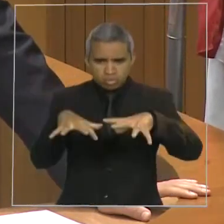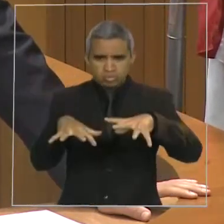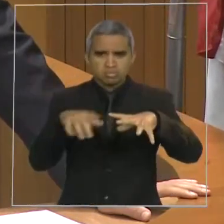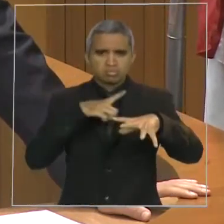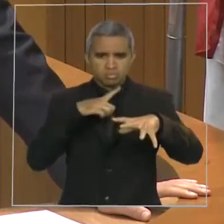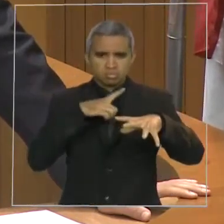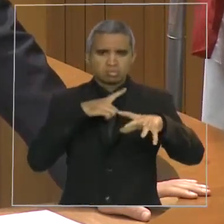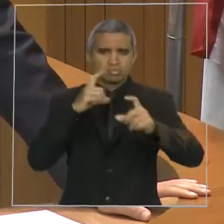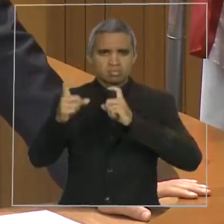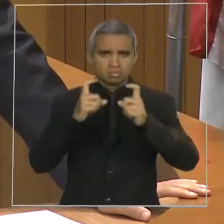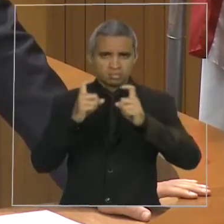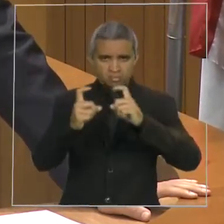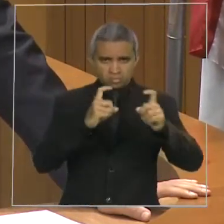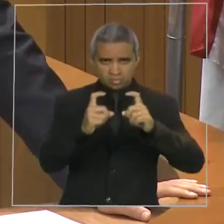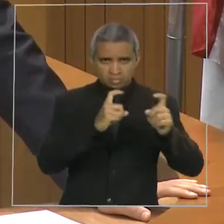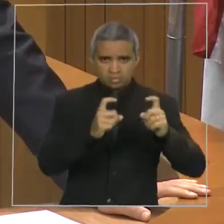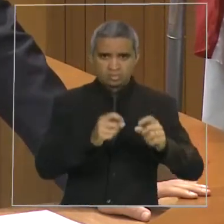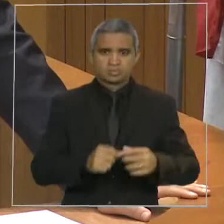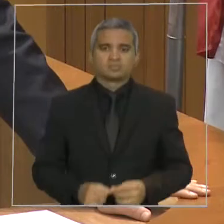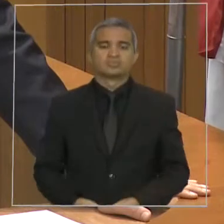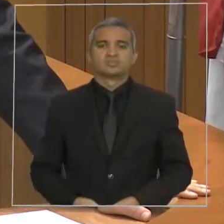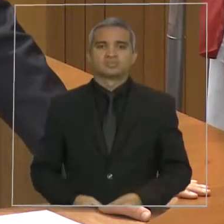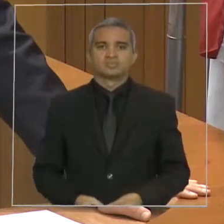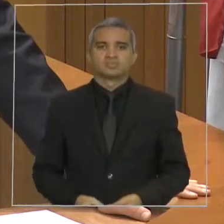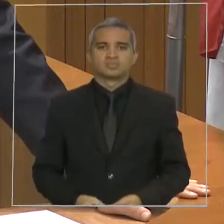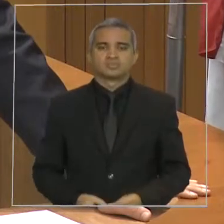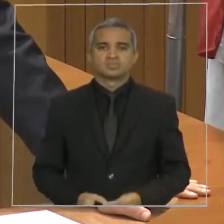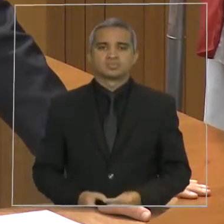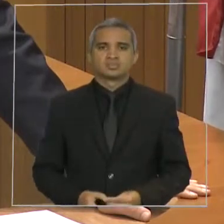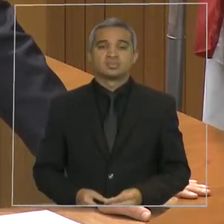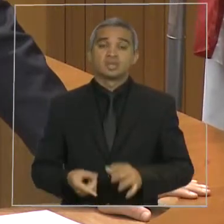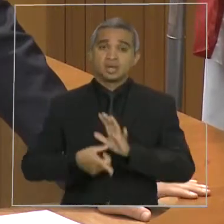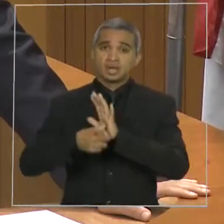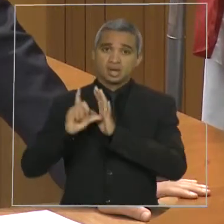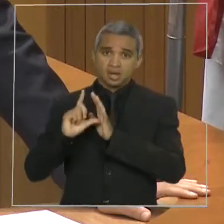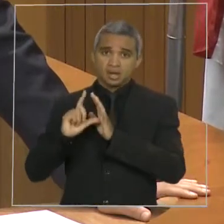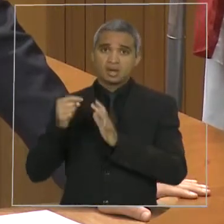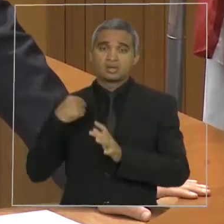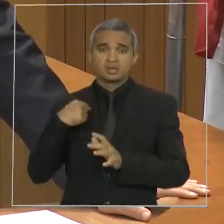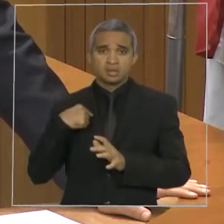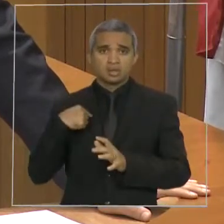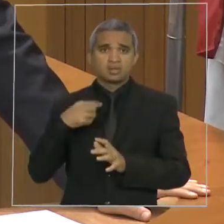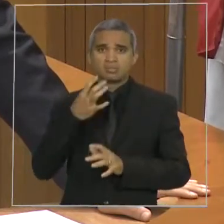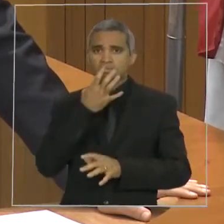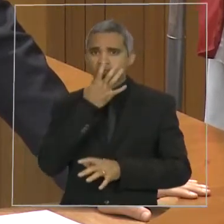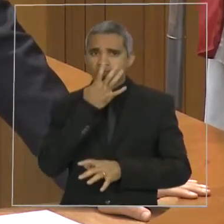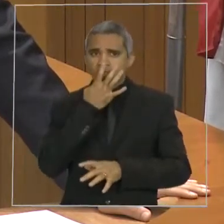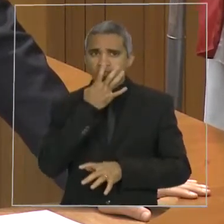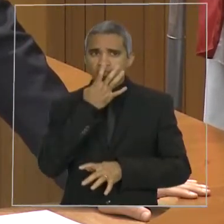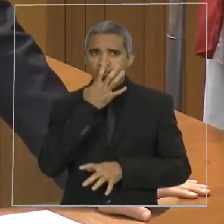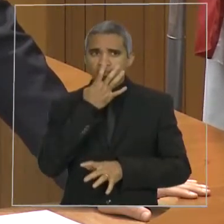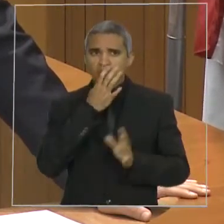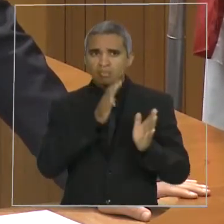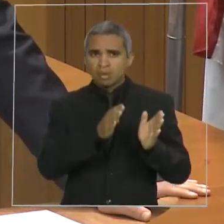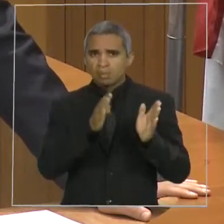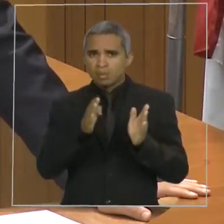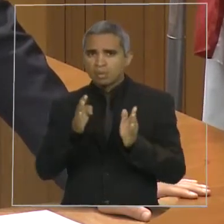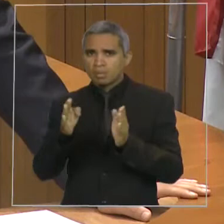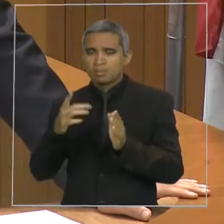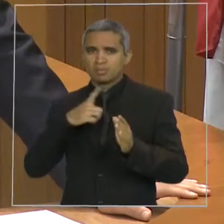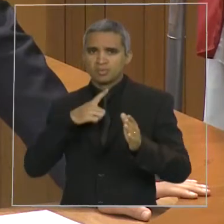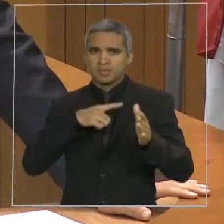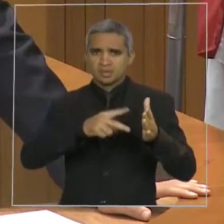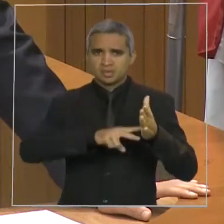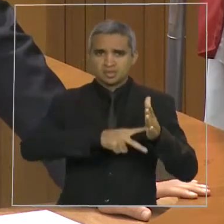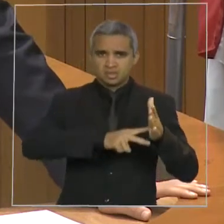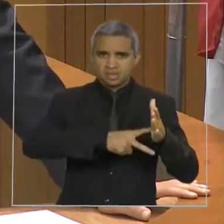porque diferente do que eu já vinha acompanhando aqui na Assembleia, onde sindicatos, entidades